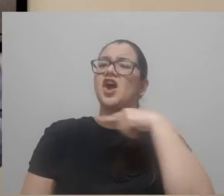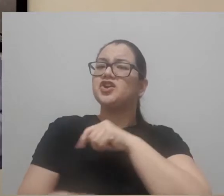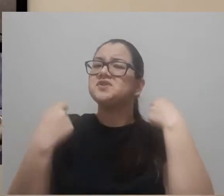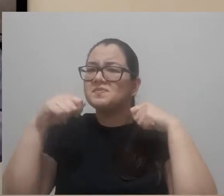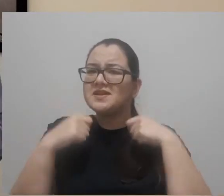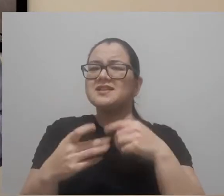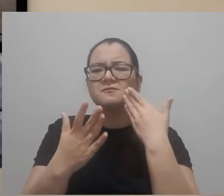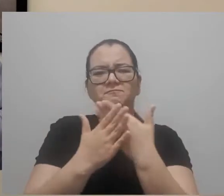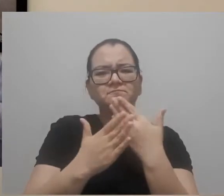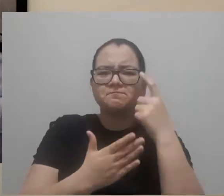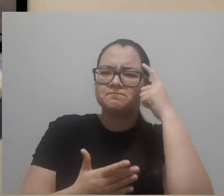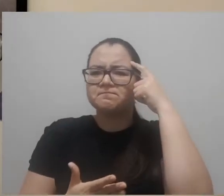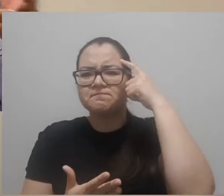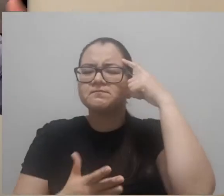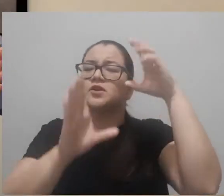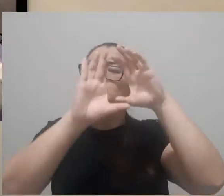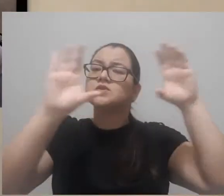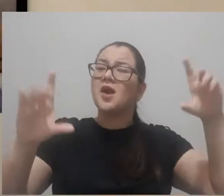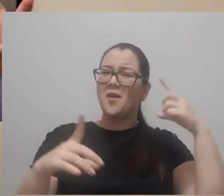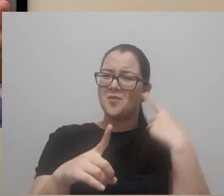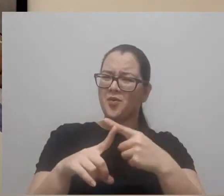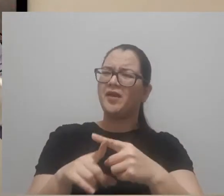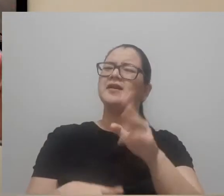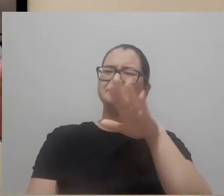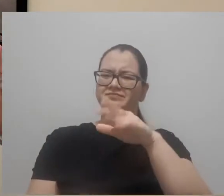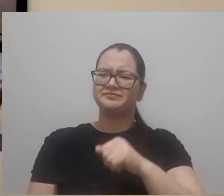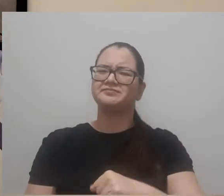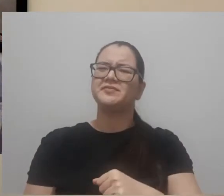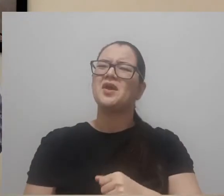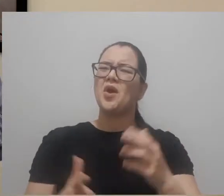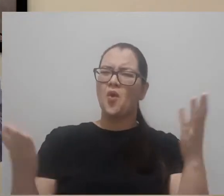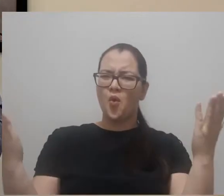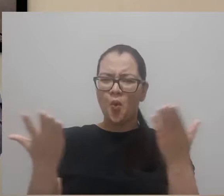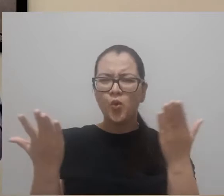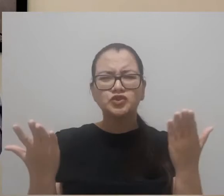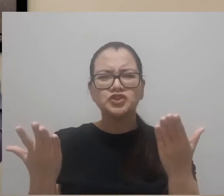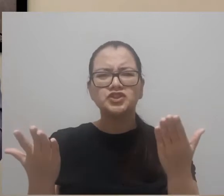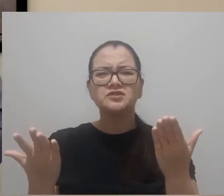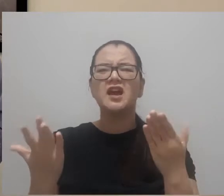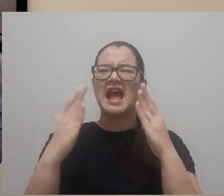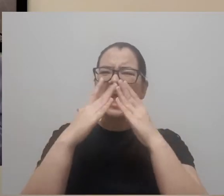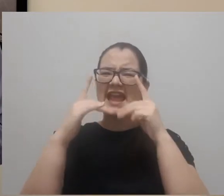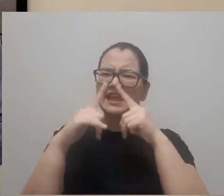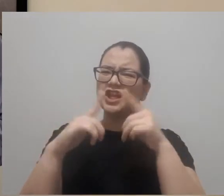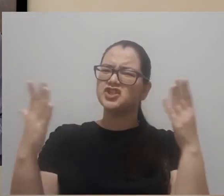é um assunto que tem sido ventilado, discutido no meio dos cristãos